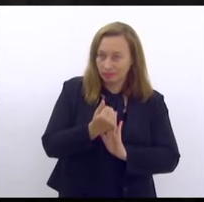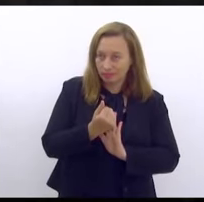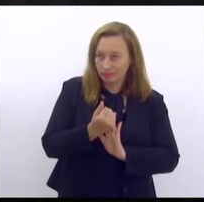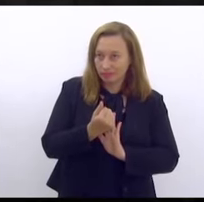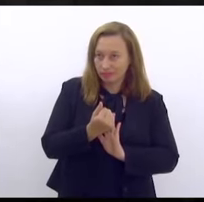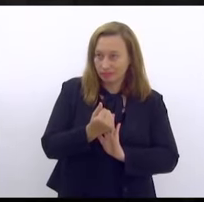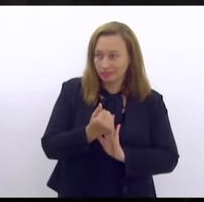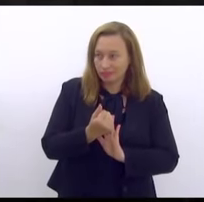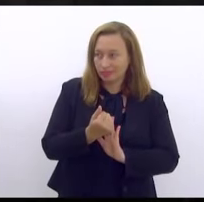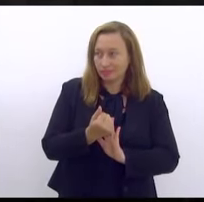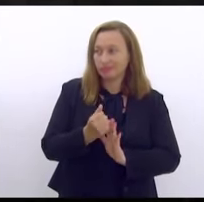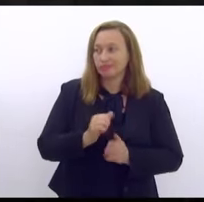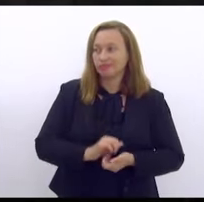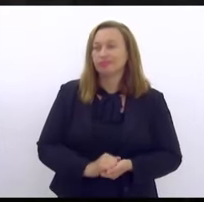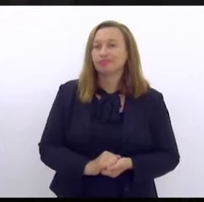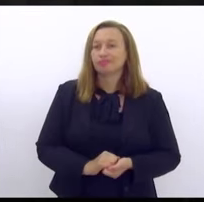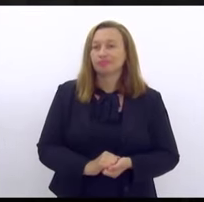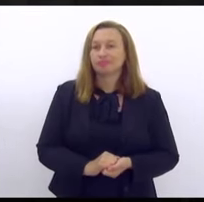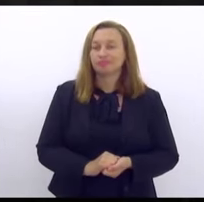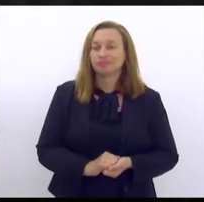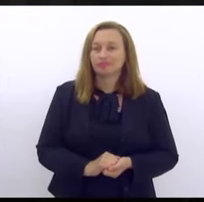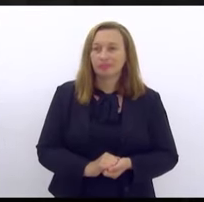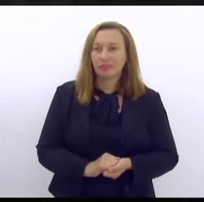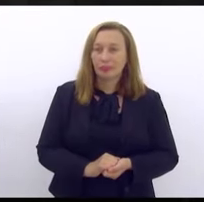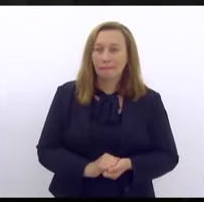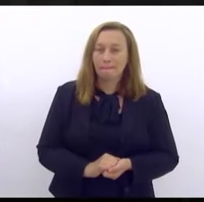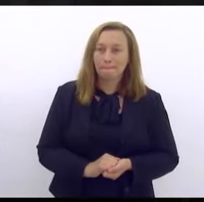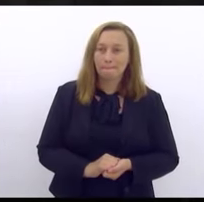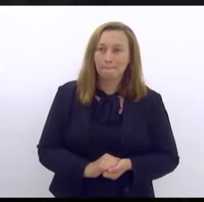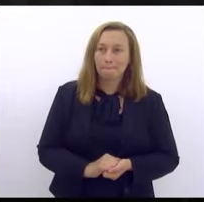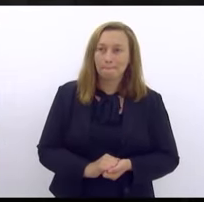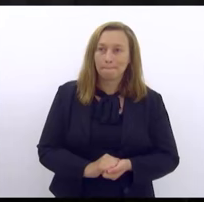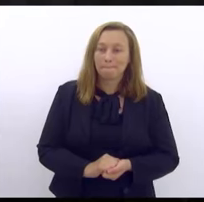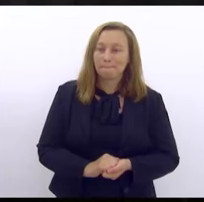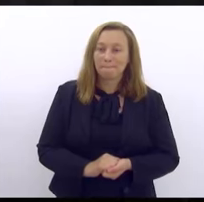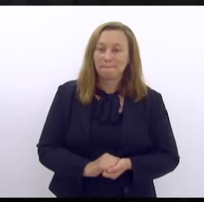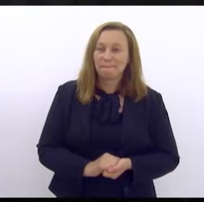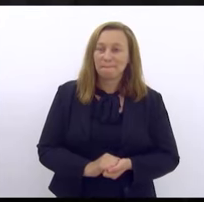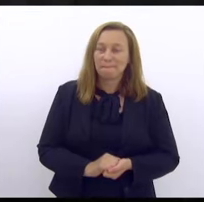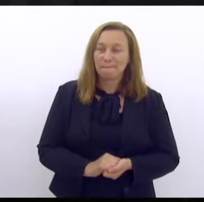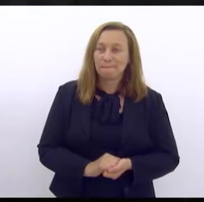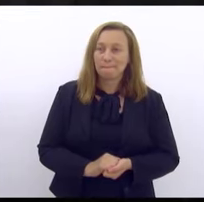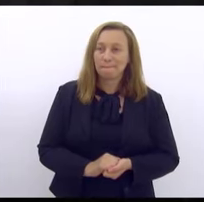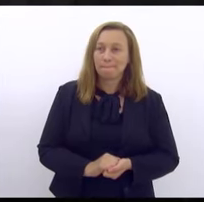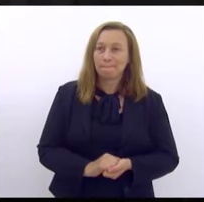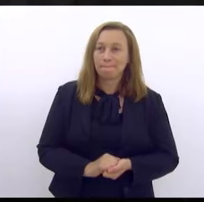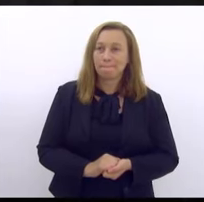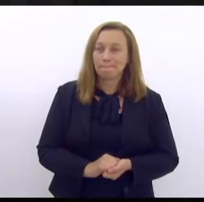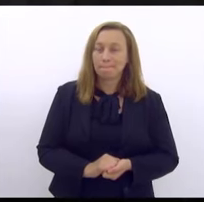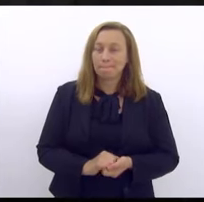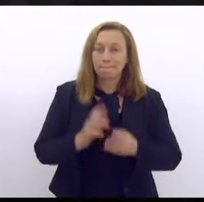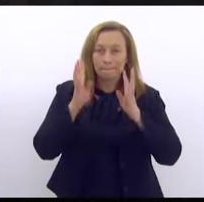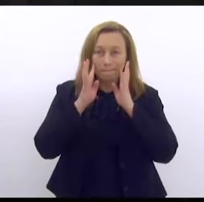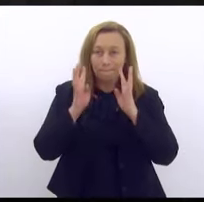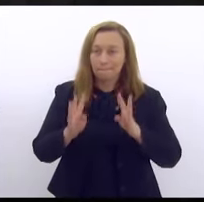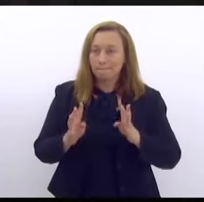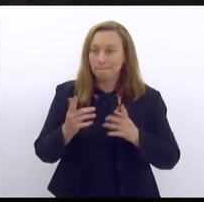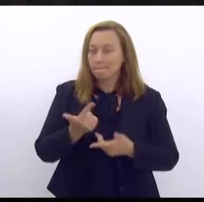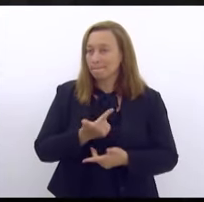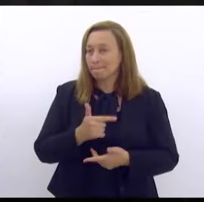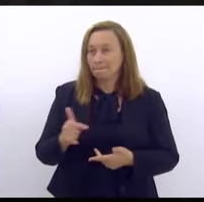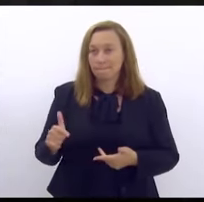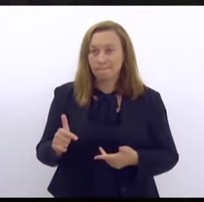tem que suprimir de algum outro programa de trabalho o valor igual. E se não prestar atenção,